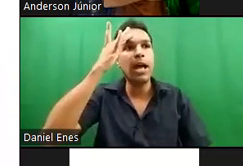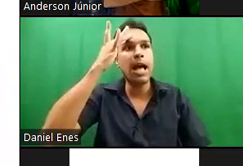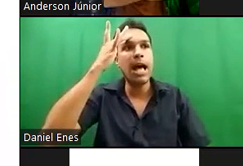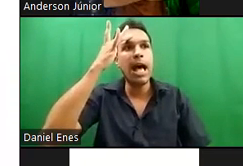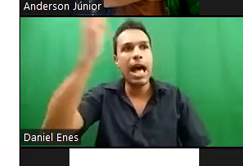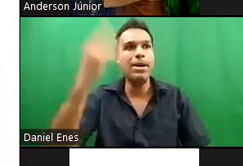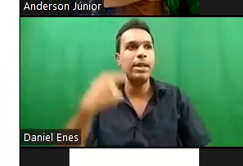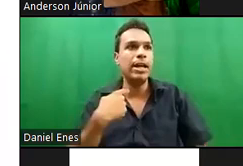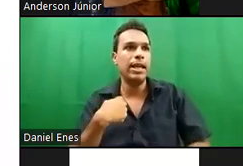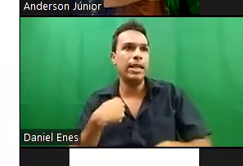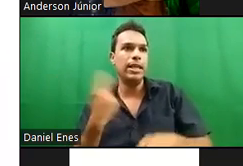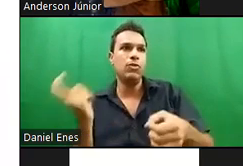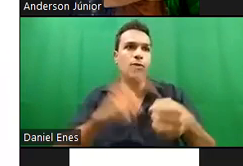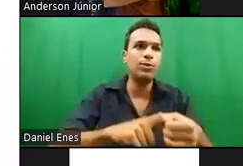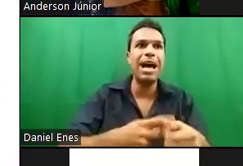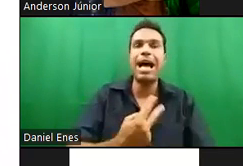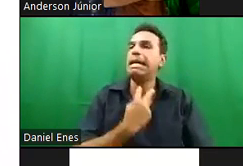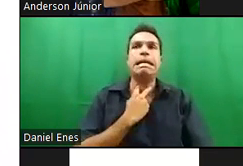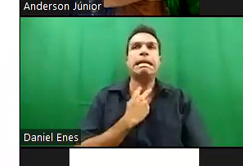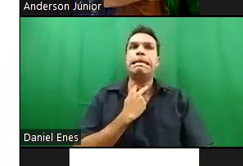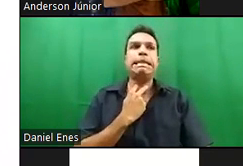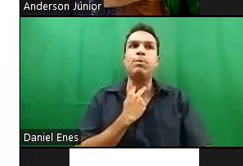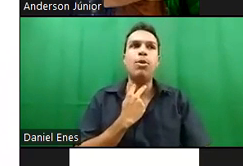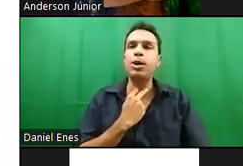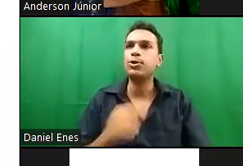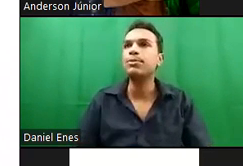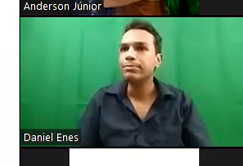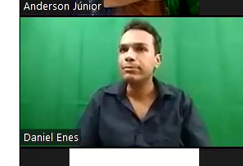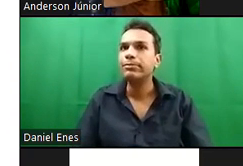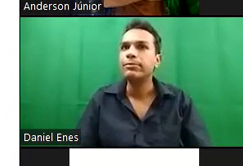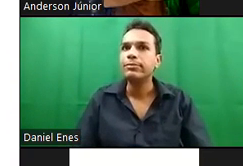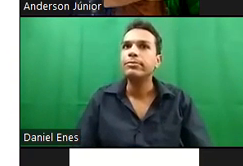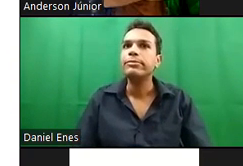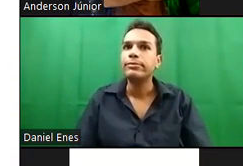começo. Amanhã eu voltar? Não posso.